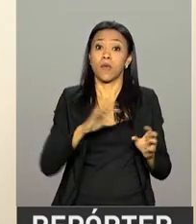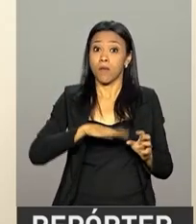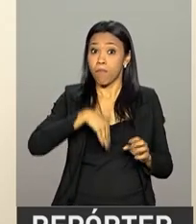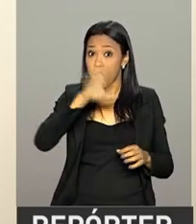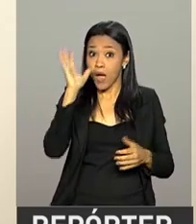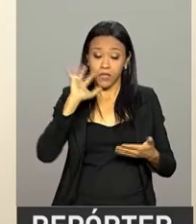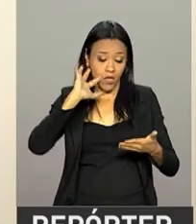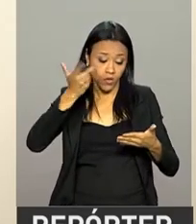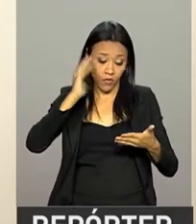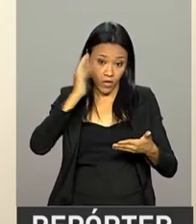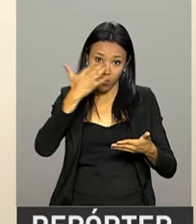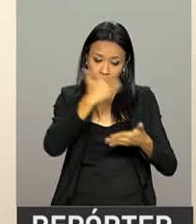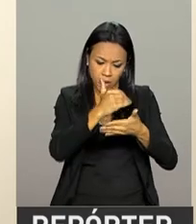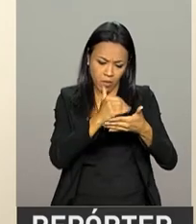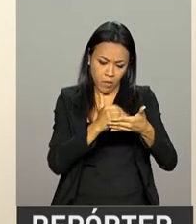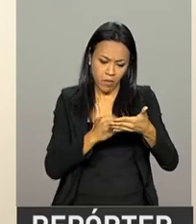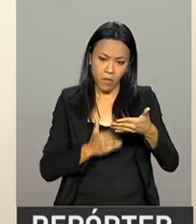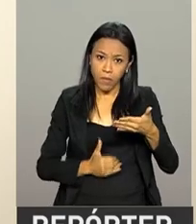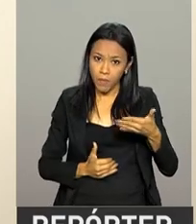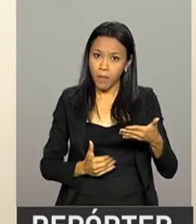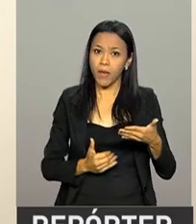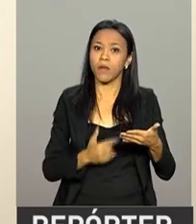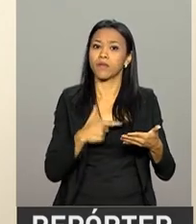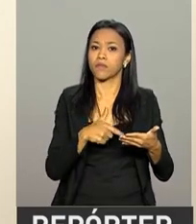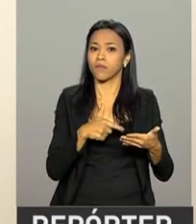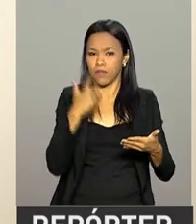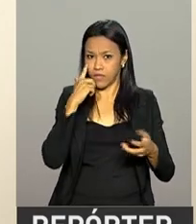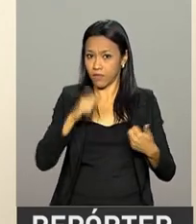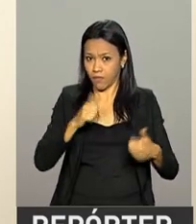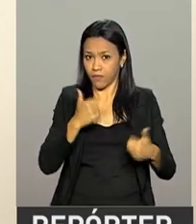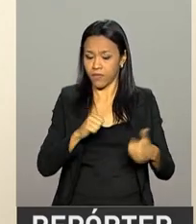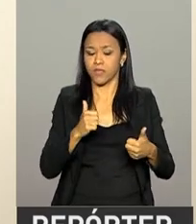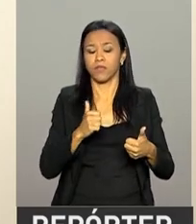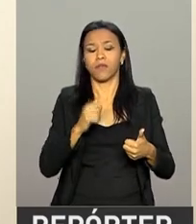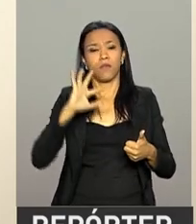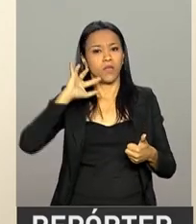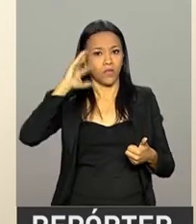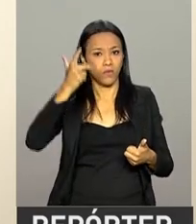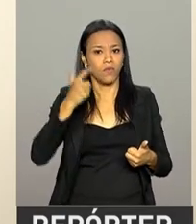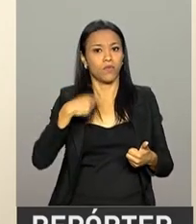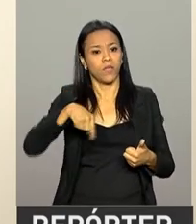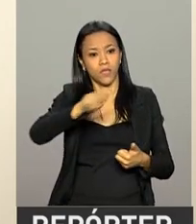dos conflitos relatados pelos beneficiários frente às suas